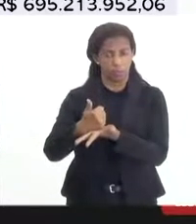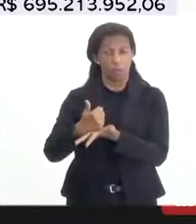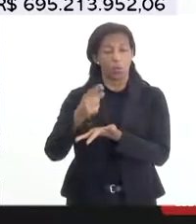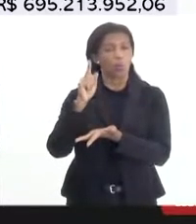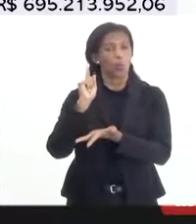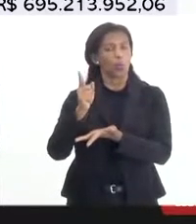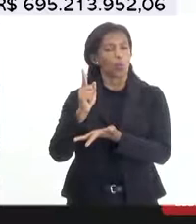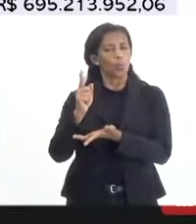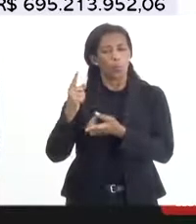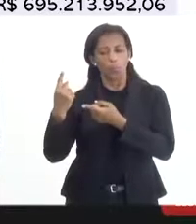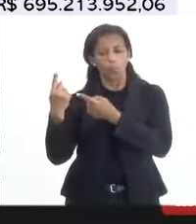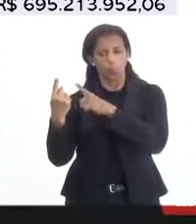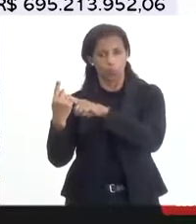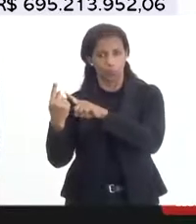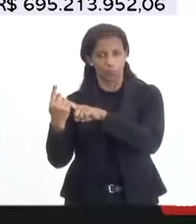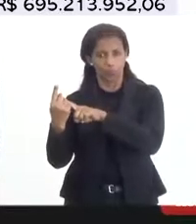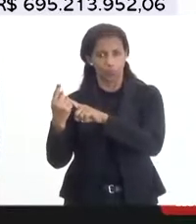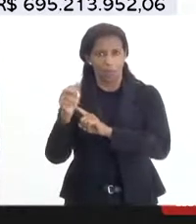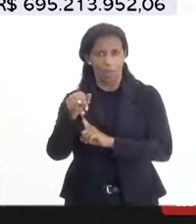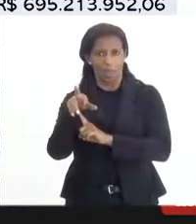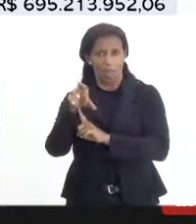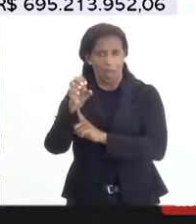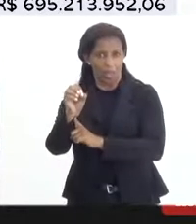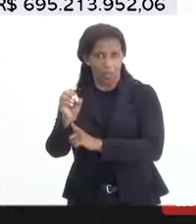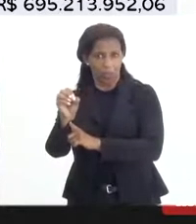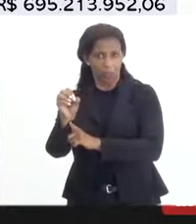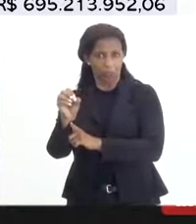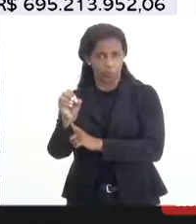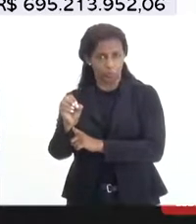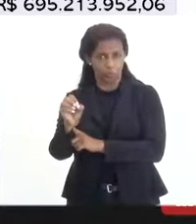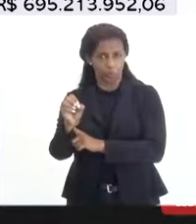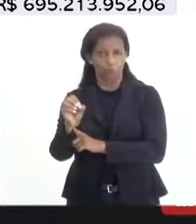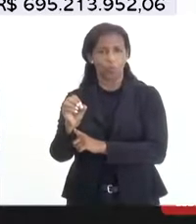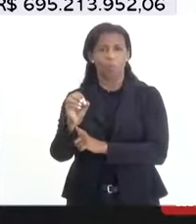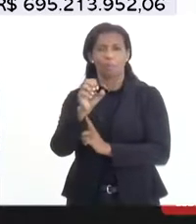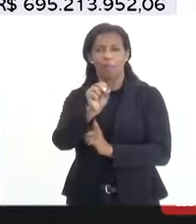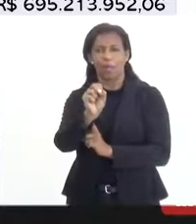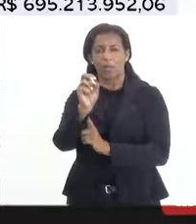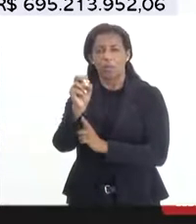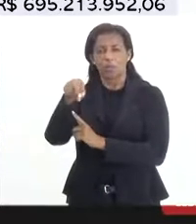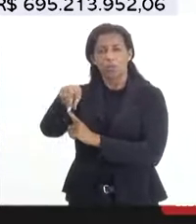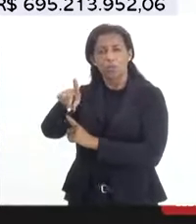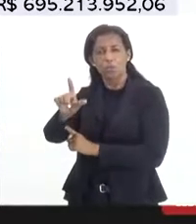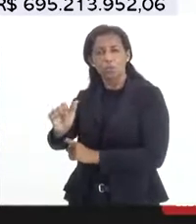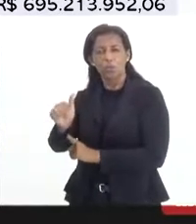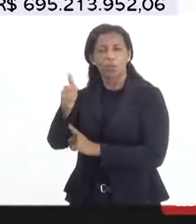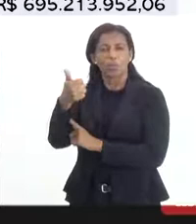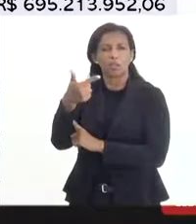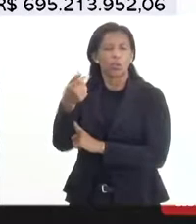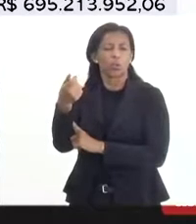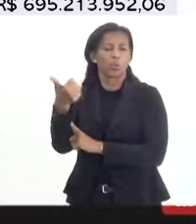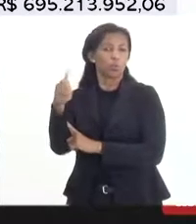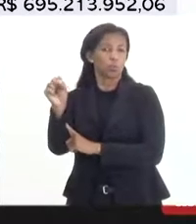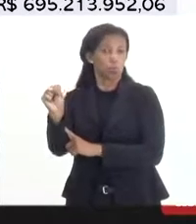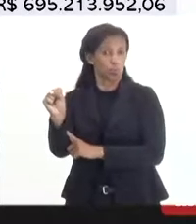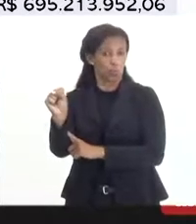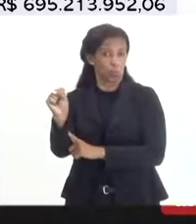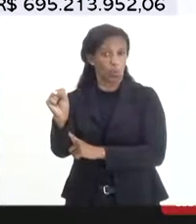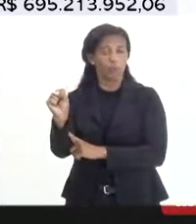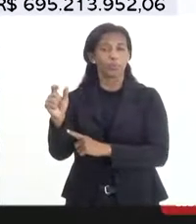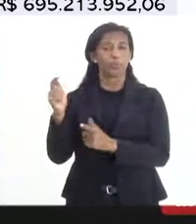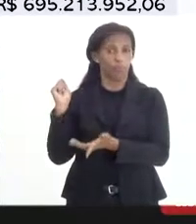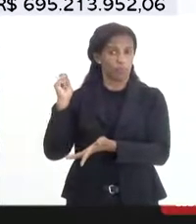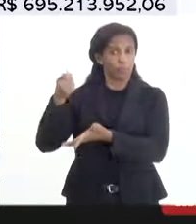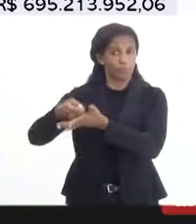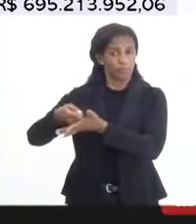nós classificamos como auto de infração para sondas, que foi quitado em 2018, mas aí eu quero trazer já um outro ponto sobre essas